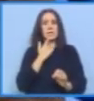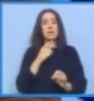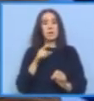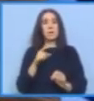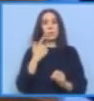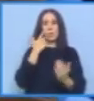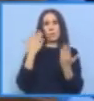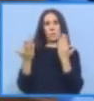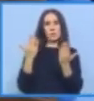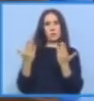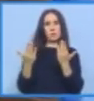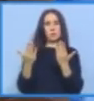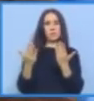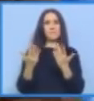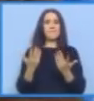a comparação